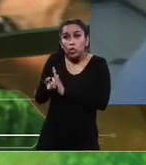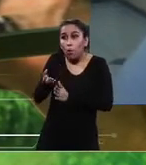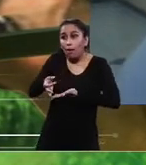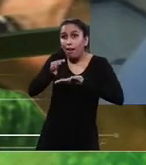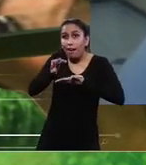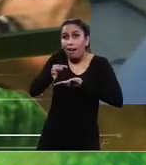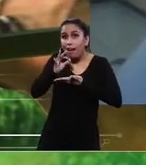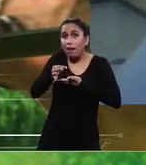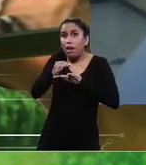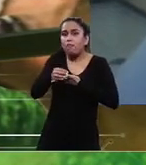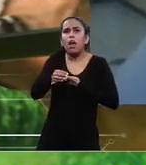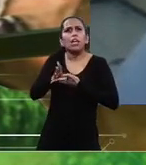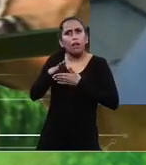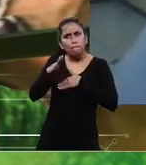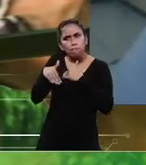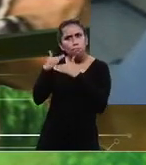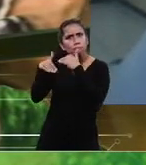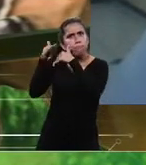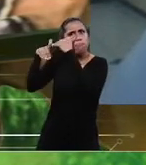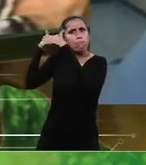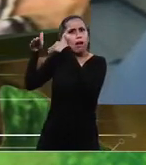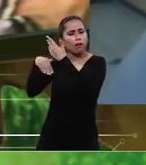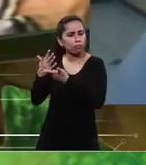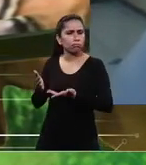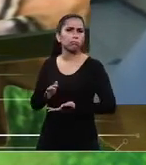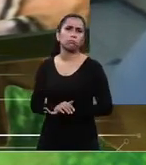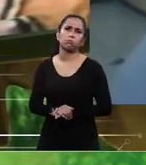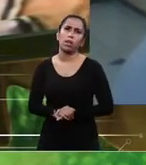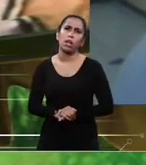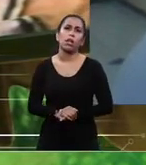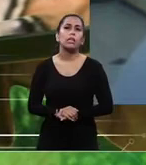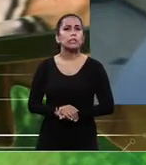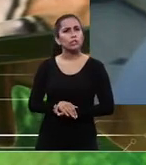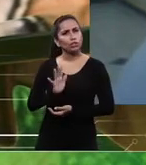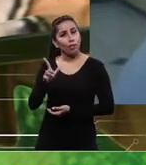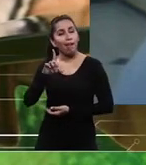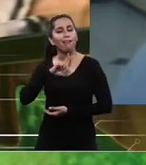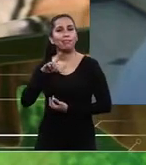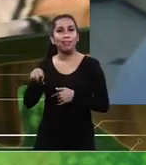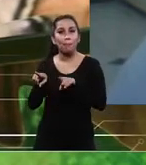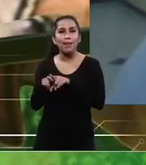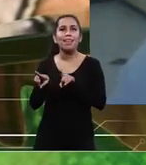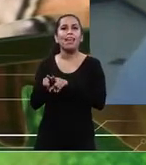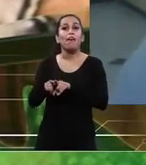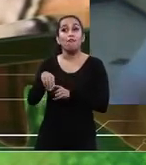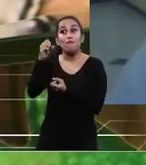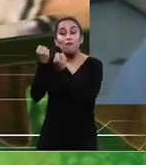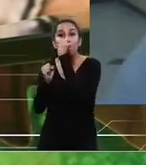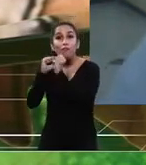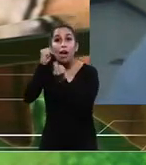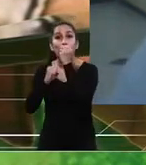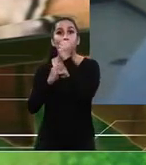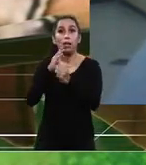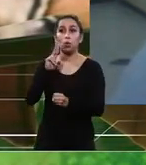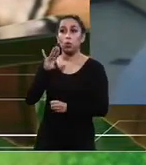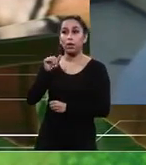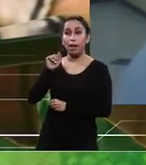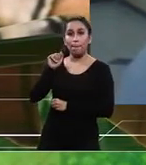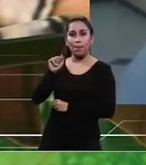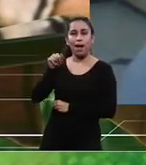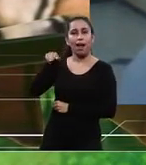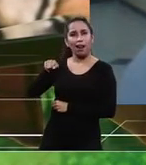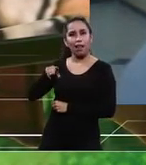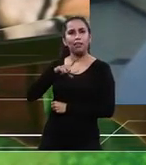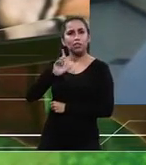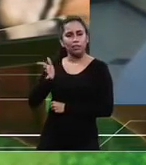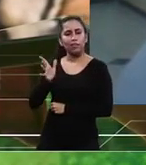avançada. Nós temos fábrica hoje em Cuiabá, aí de café, temos um consumo grande dos cafés